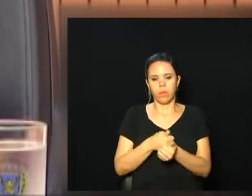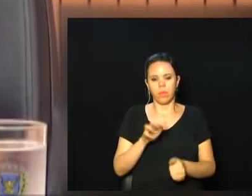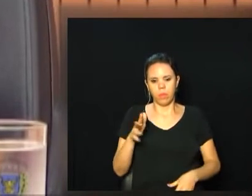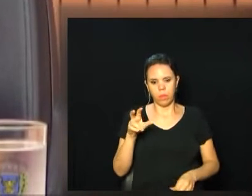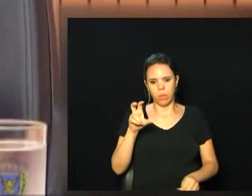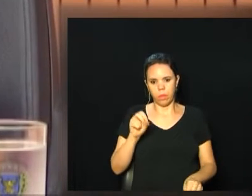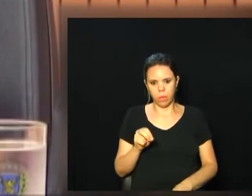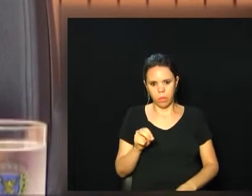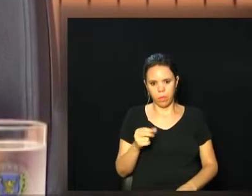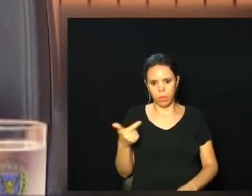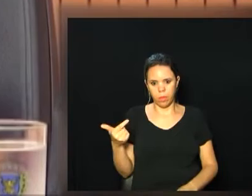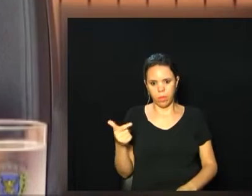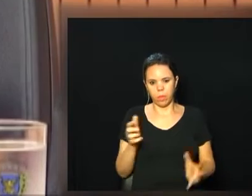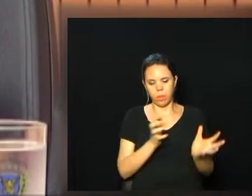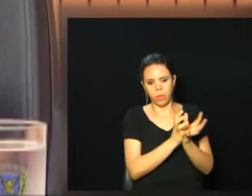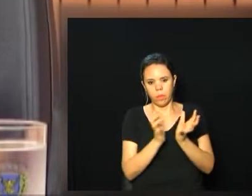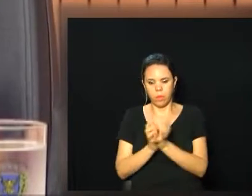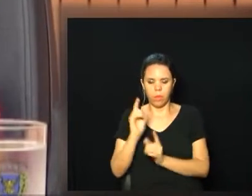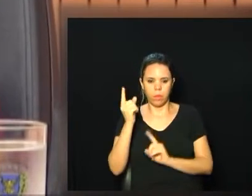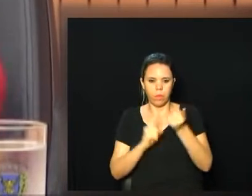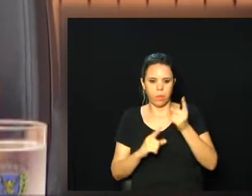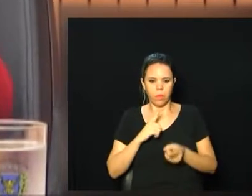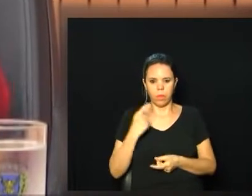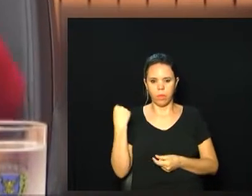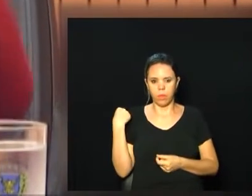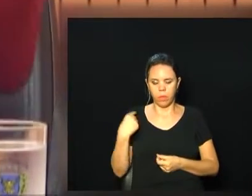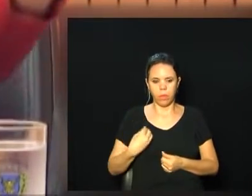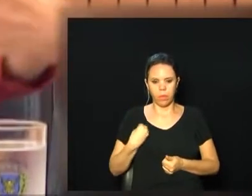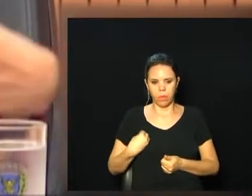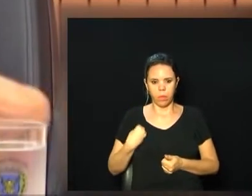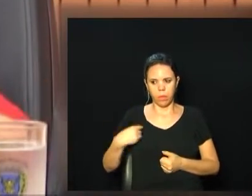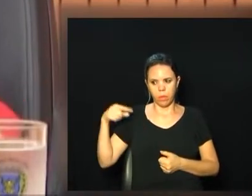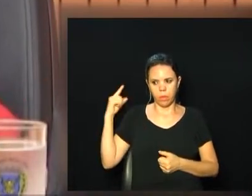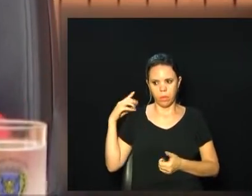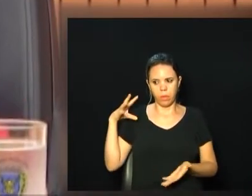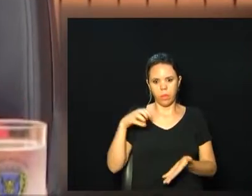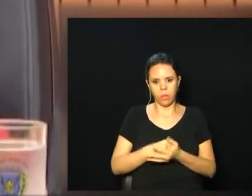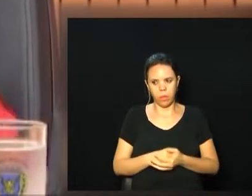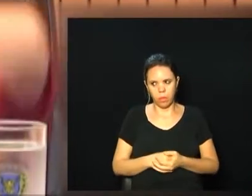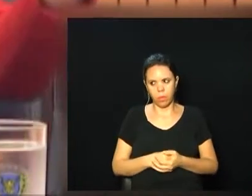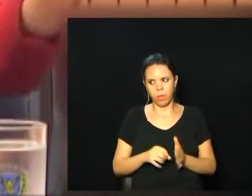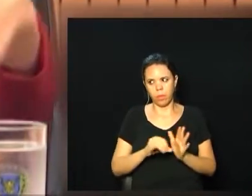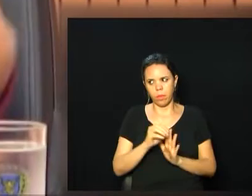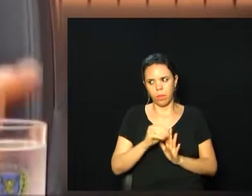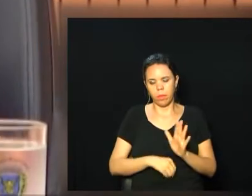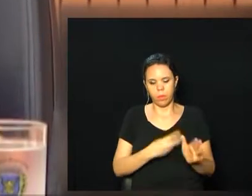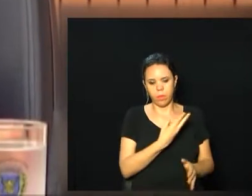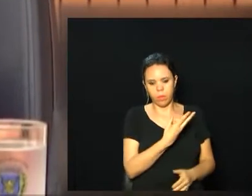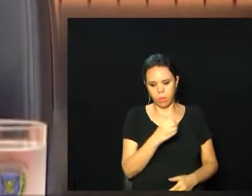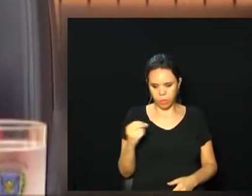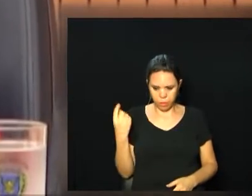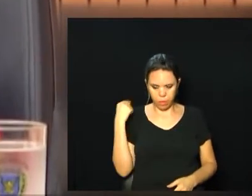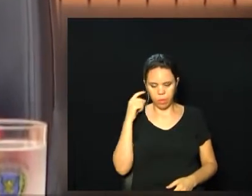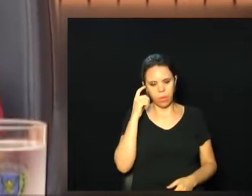aproximadamente 52 blocos que estiveram inscritos nesse edital de 2020,